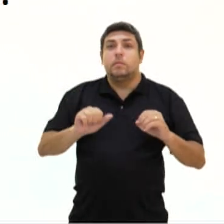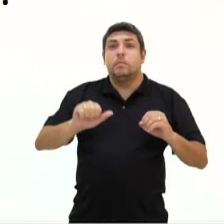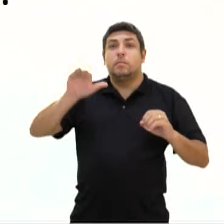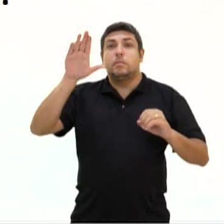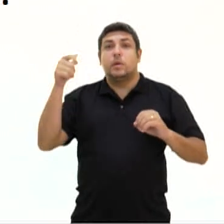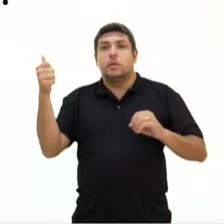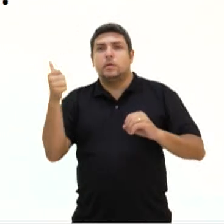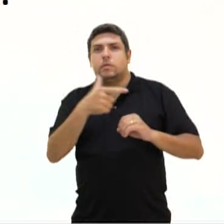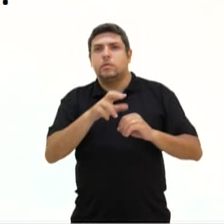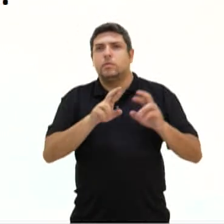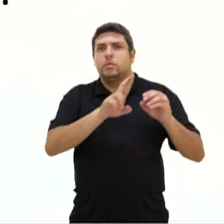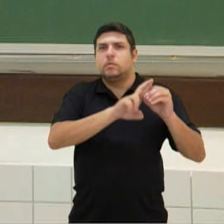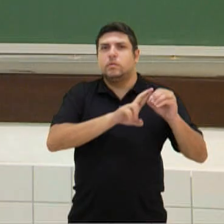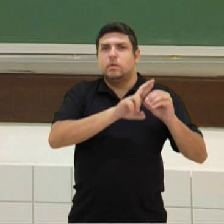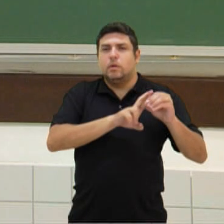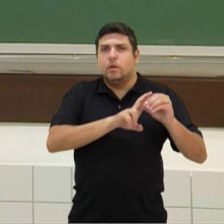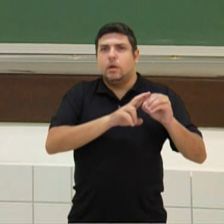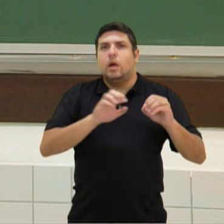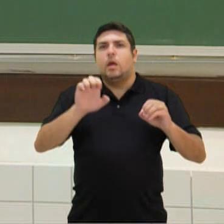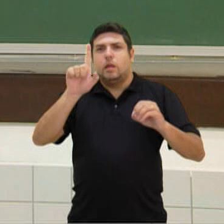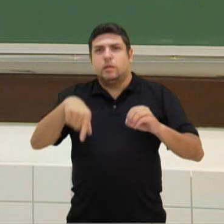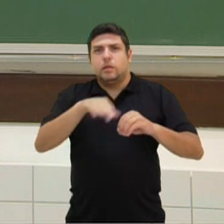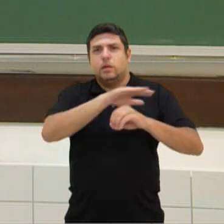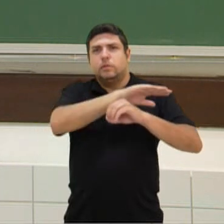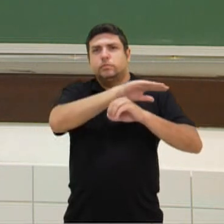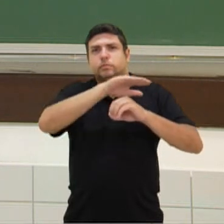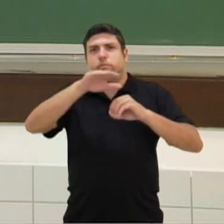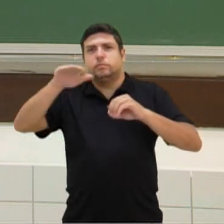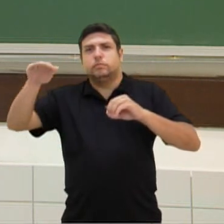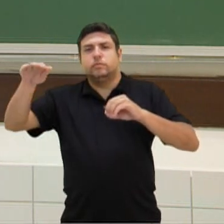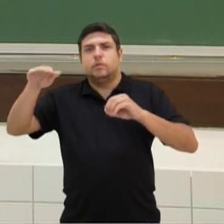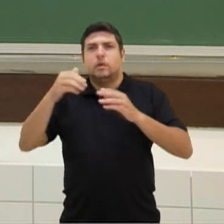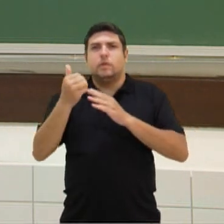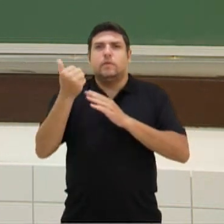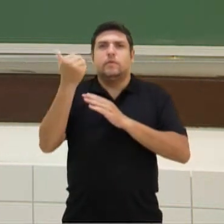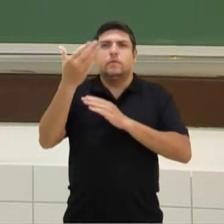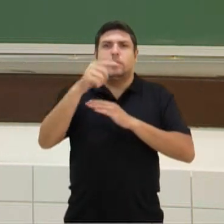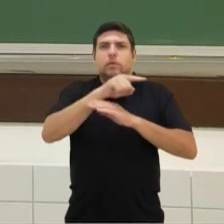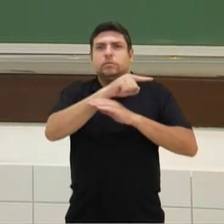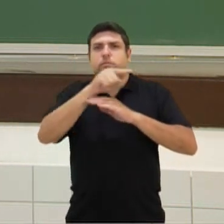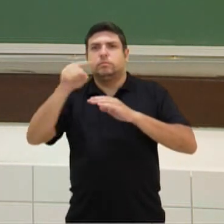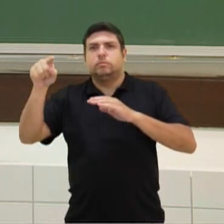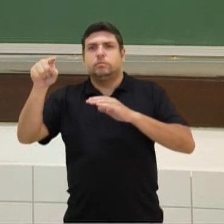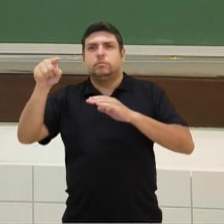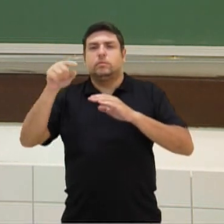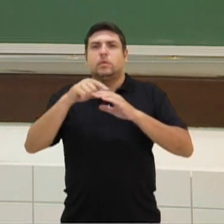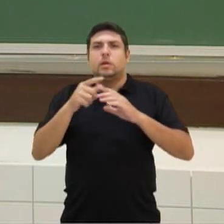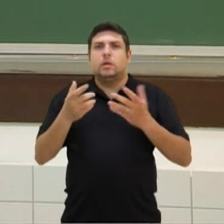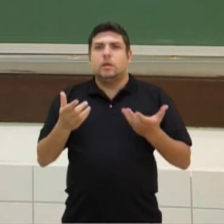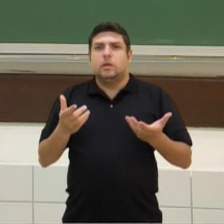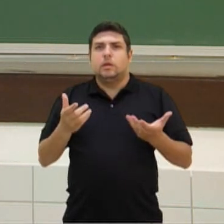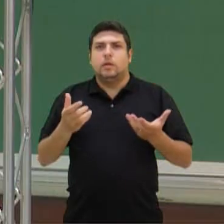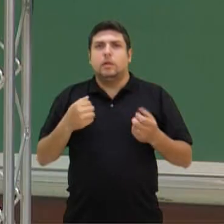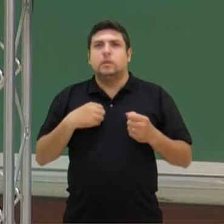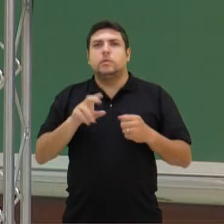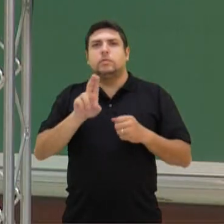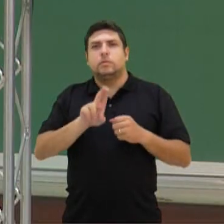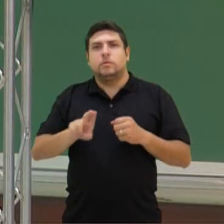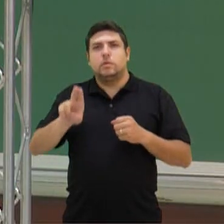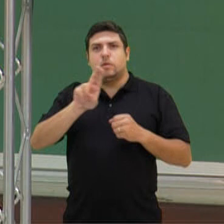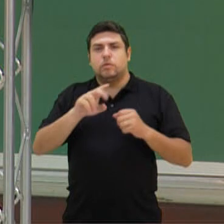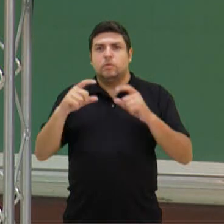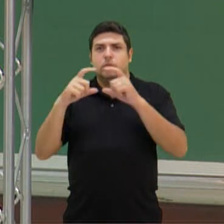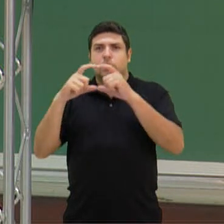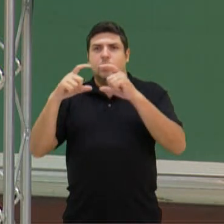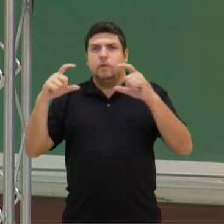é externa à circunferência. Essas são as 3 possibilidades das conclusões que eu posso ter com a posição relativa, usando a fórmula